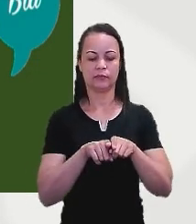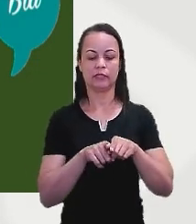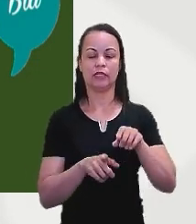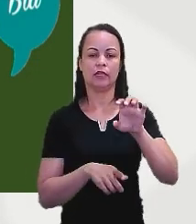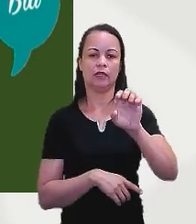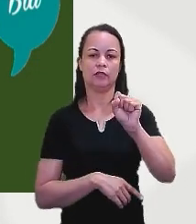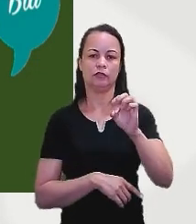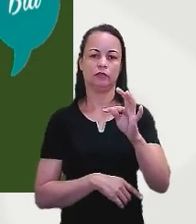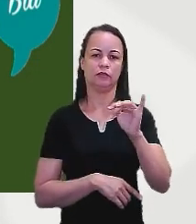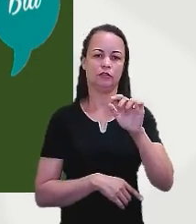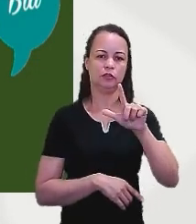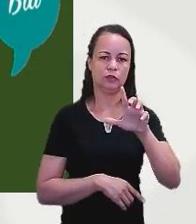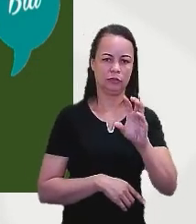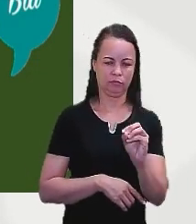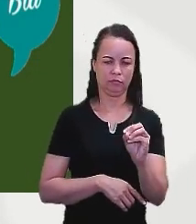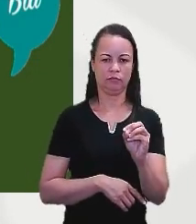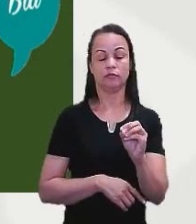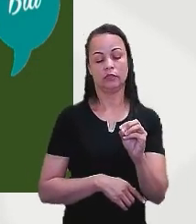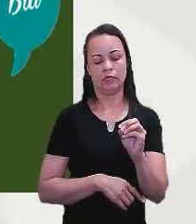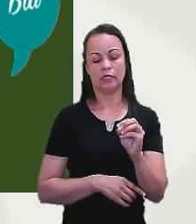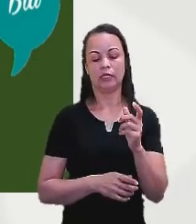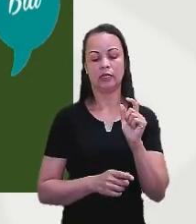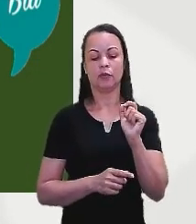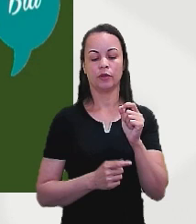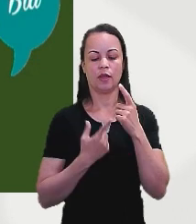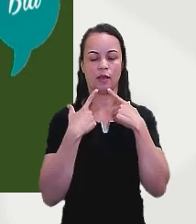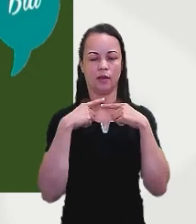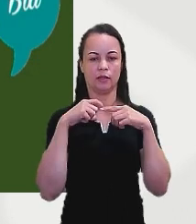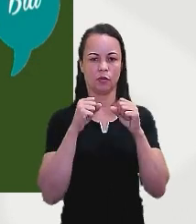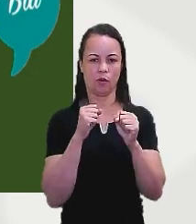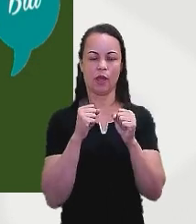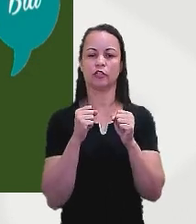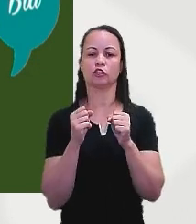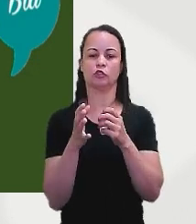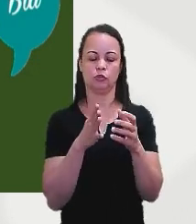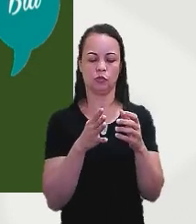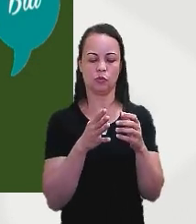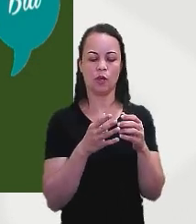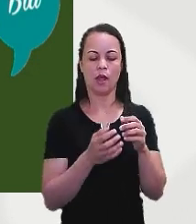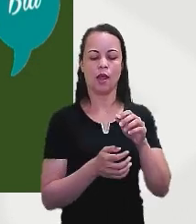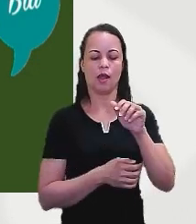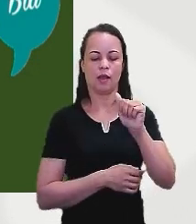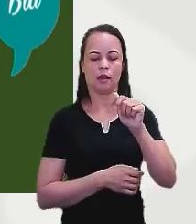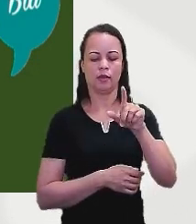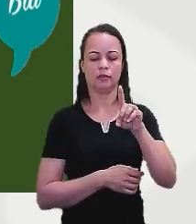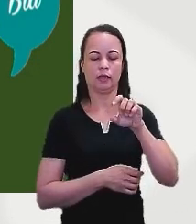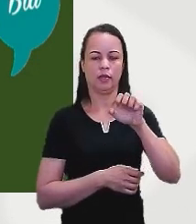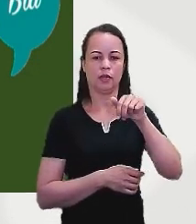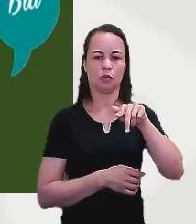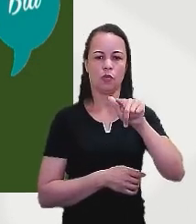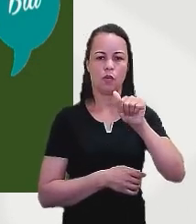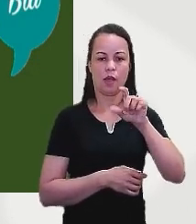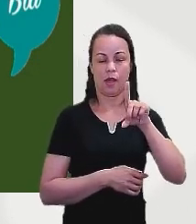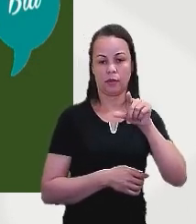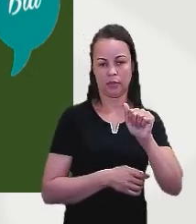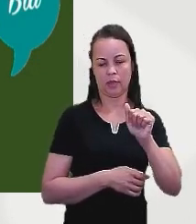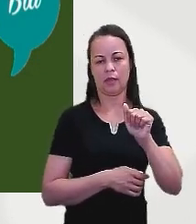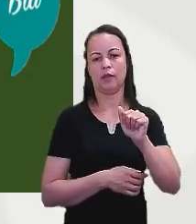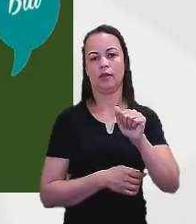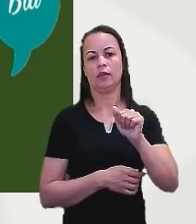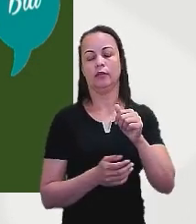aquela linguagem que eu falei para vocês, que é adequada e não adequada. É a linguagem formal